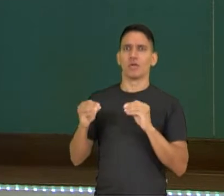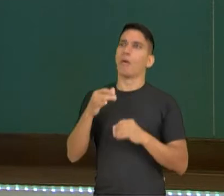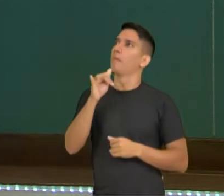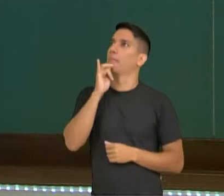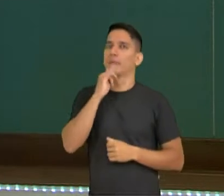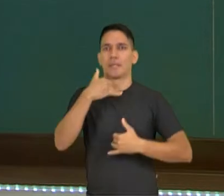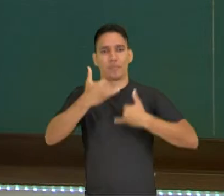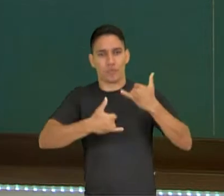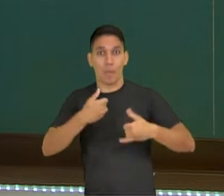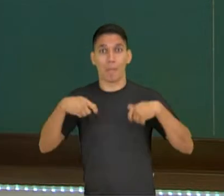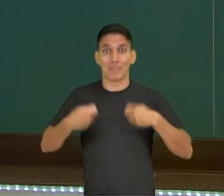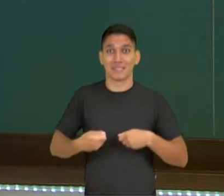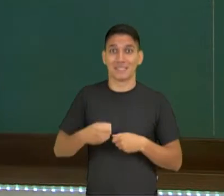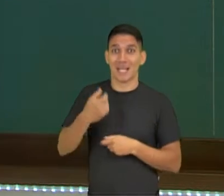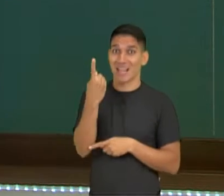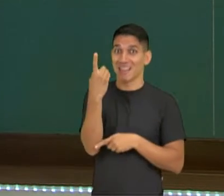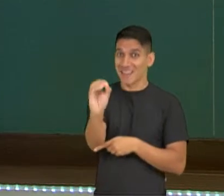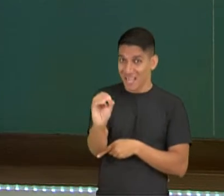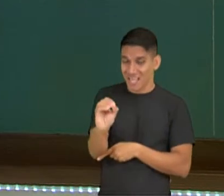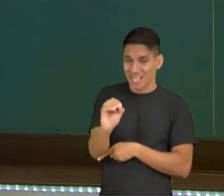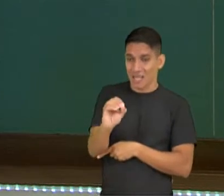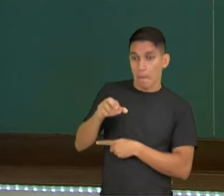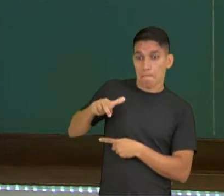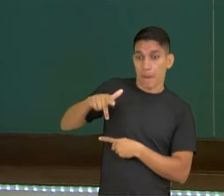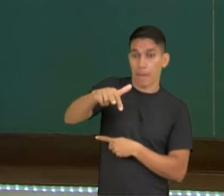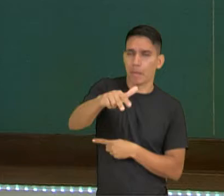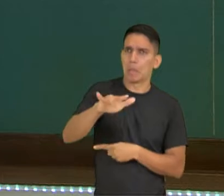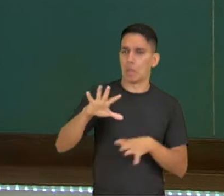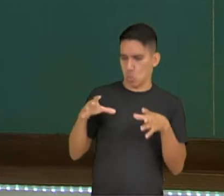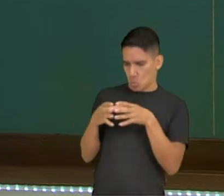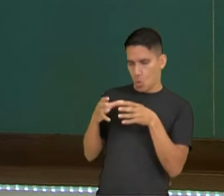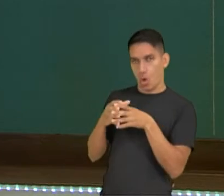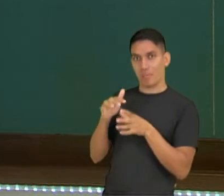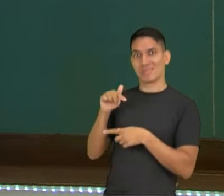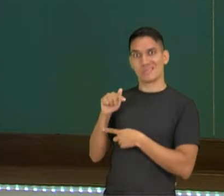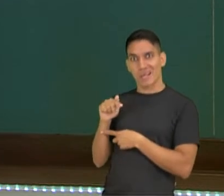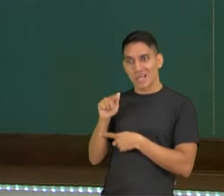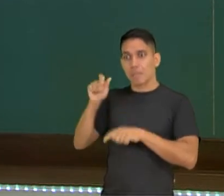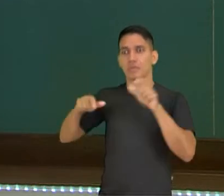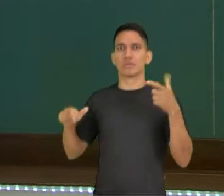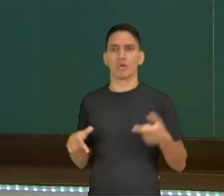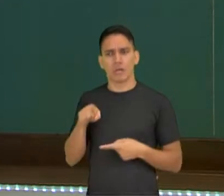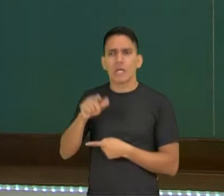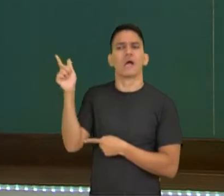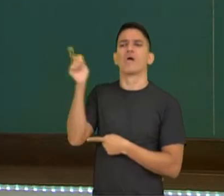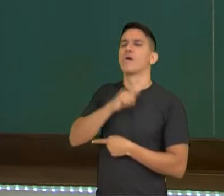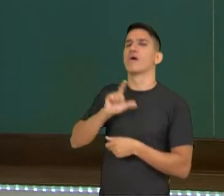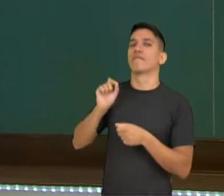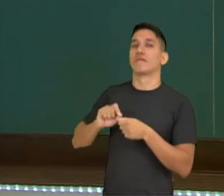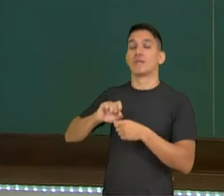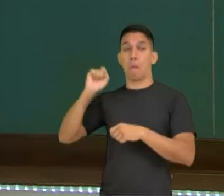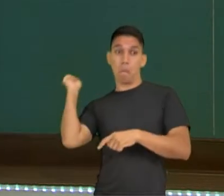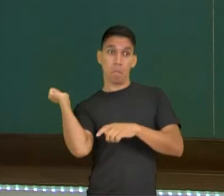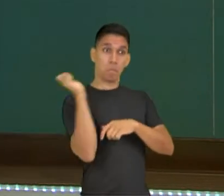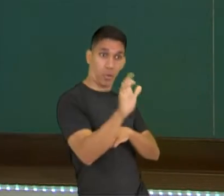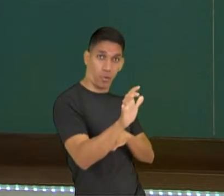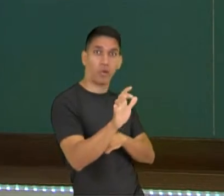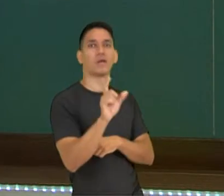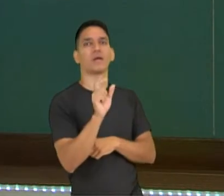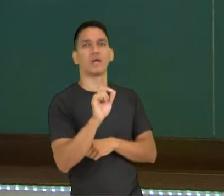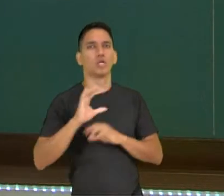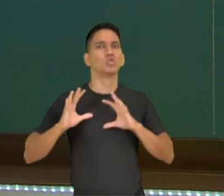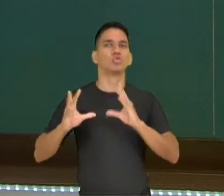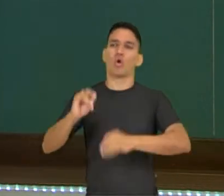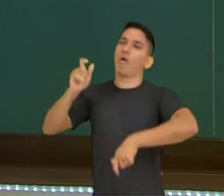fazer 10 passes. Nossa equipe tem 7 pessoas. Então, para conseguir aquela equipe conseguir marcar o ponto, todas